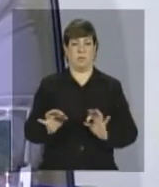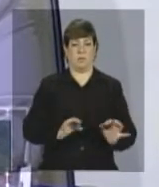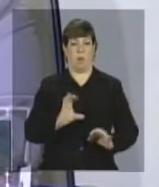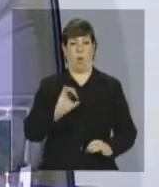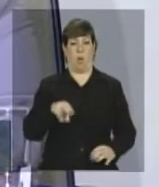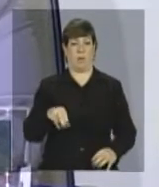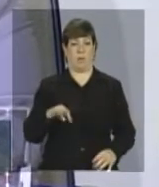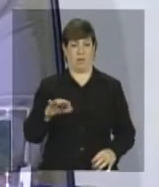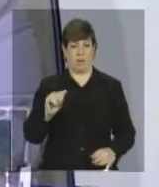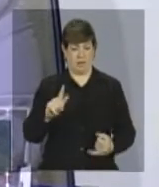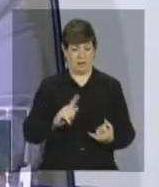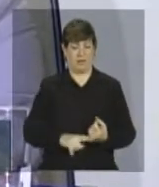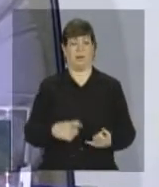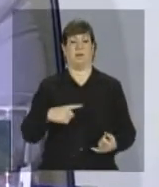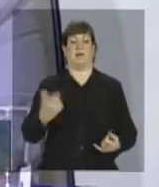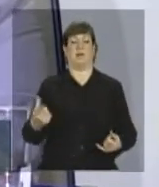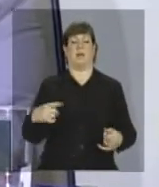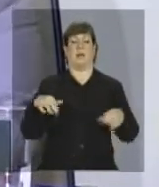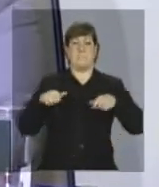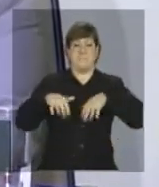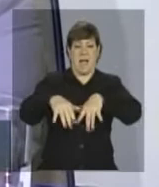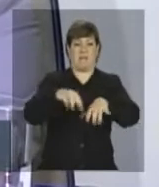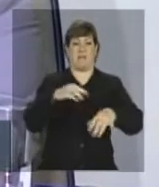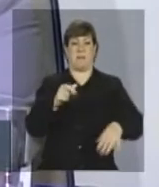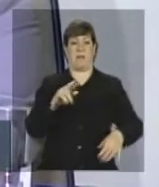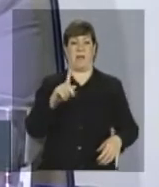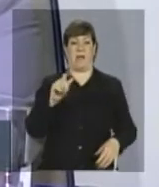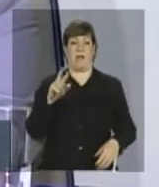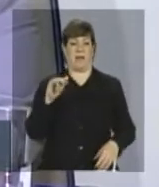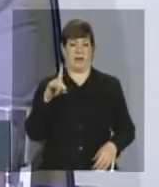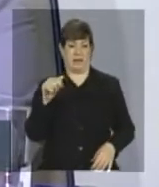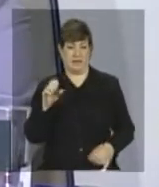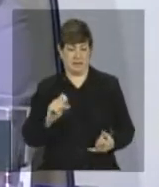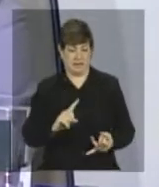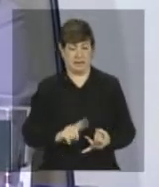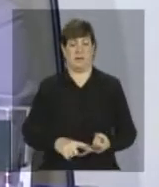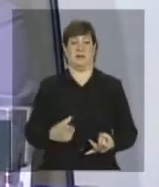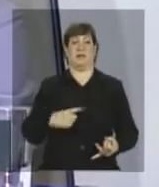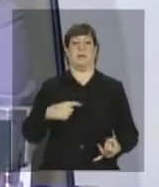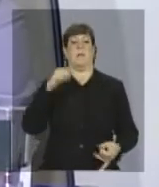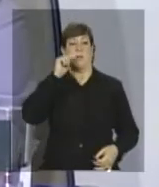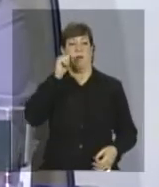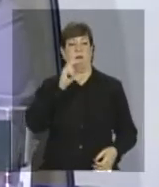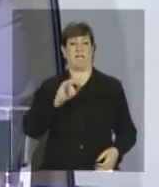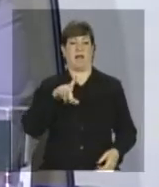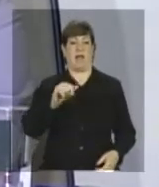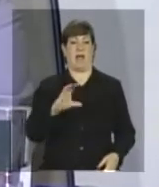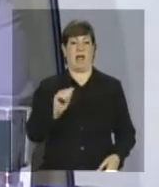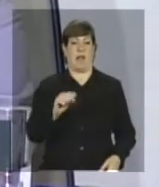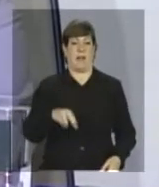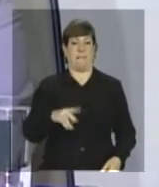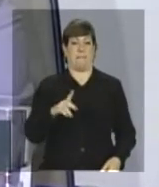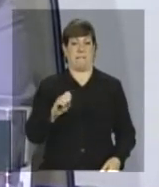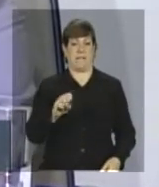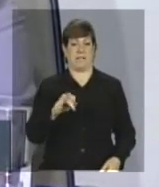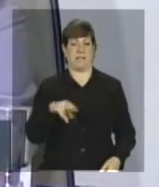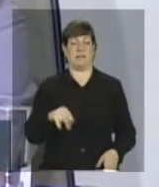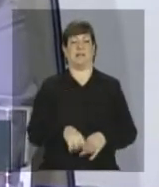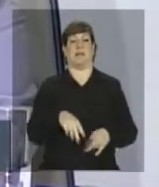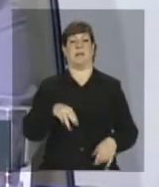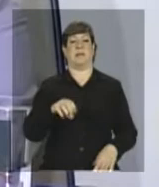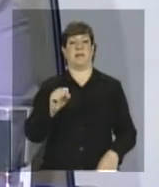CONTAG, CUT, Marcha das Margaridas, MMC, as Mulheres da Via Campesina, Brasil, MMTR,